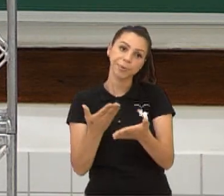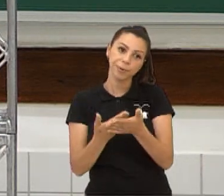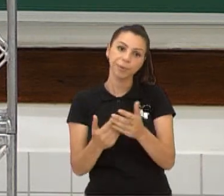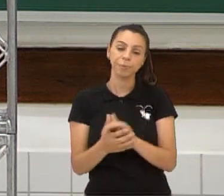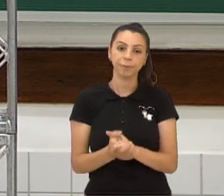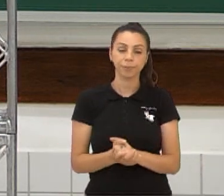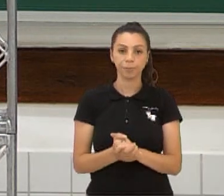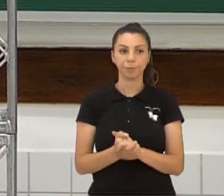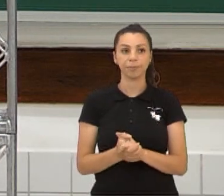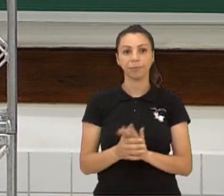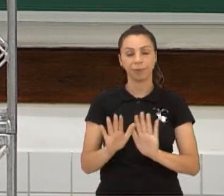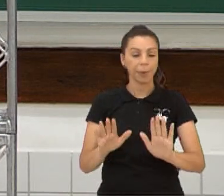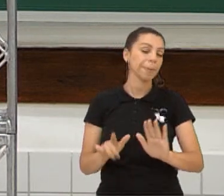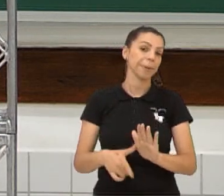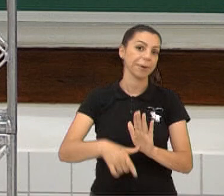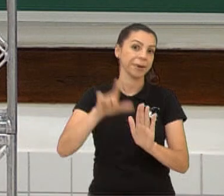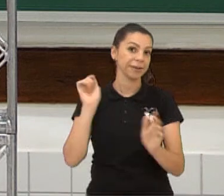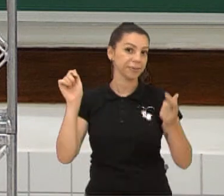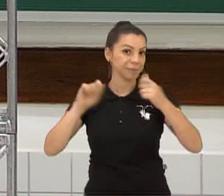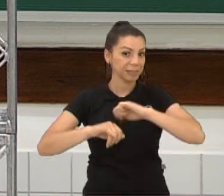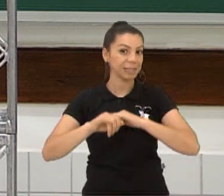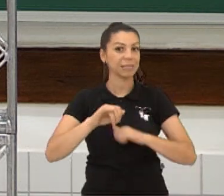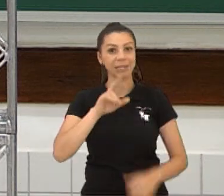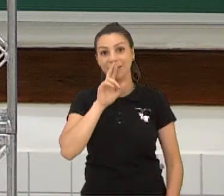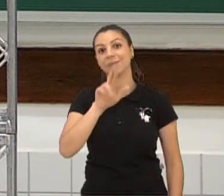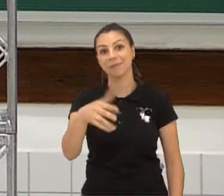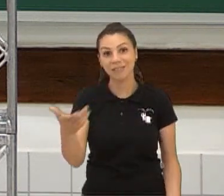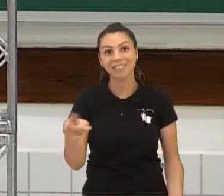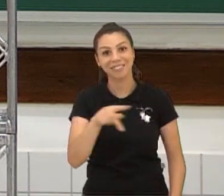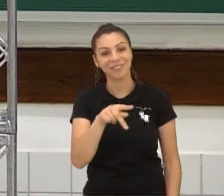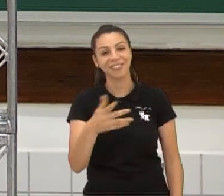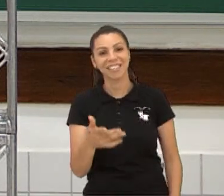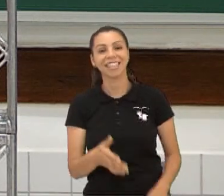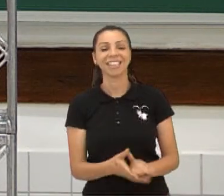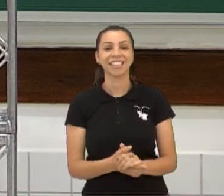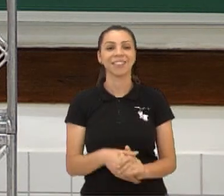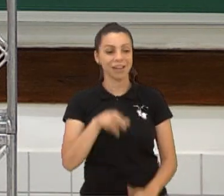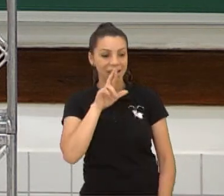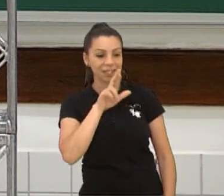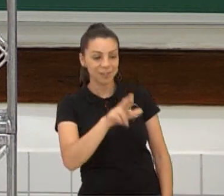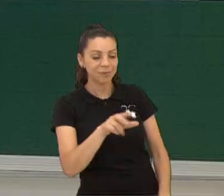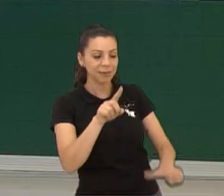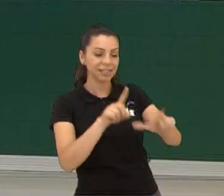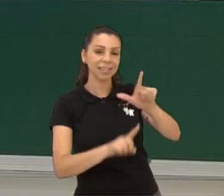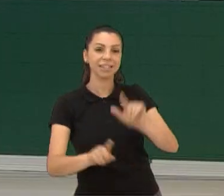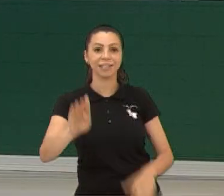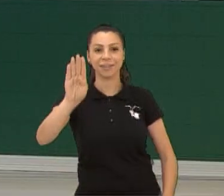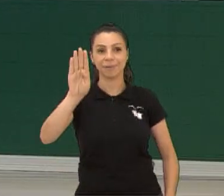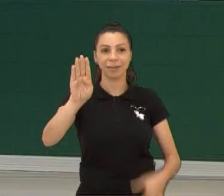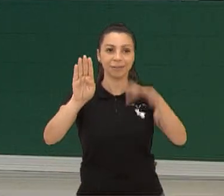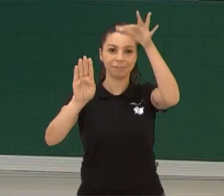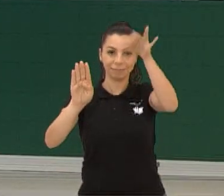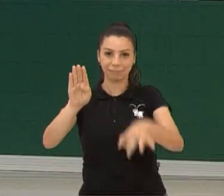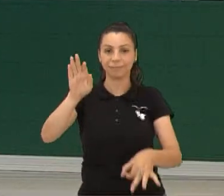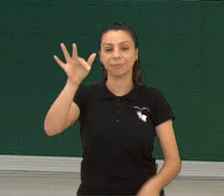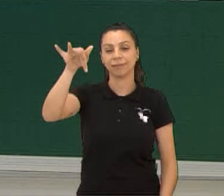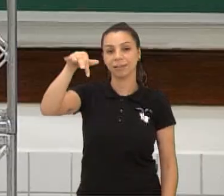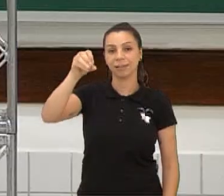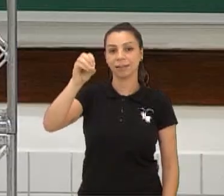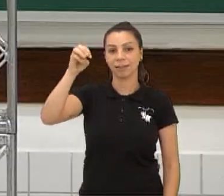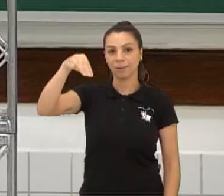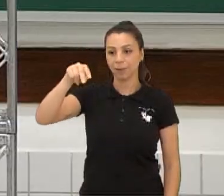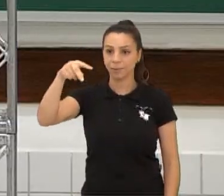Então, mas antes, professora, eu tenho que dar a resposta, né? Então, a resposta é a letra B, 70 metros quadrados.